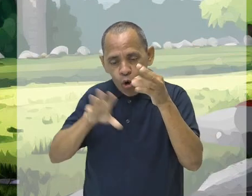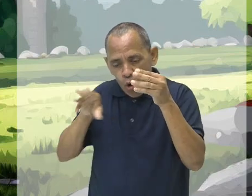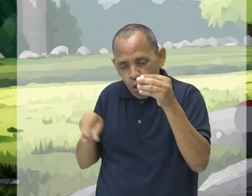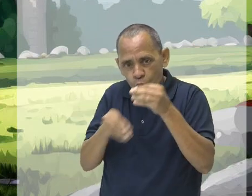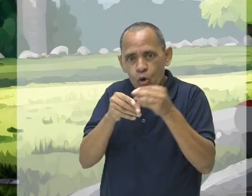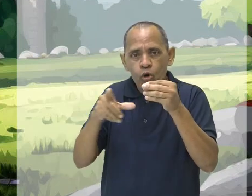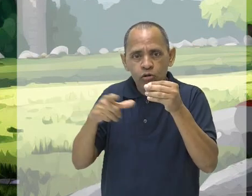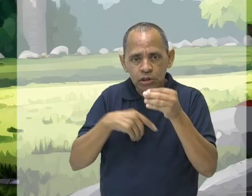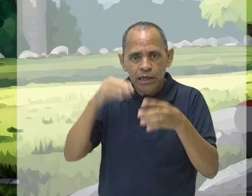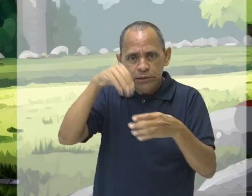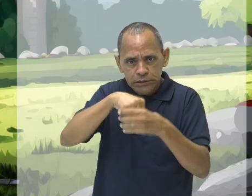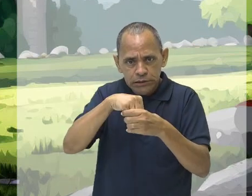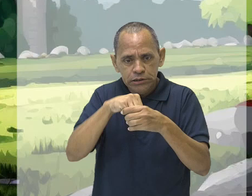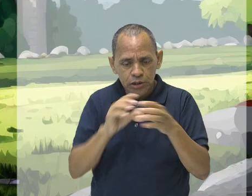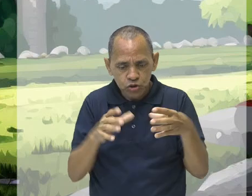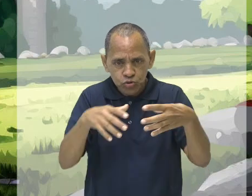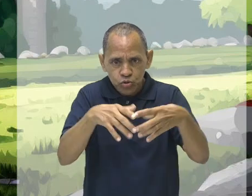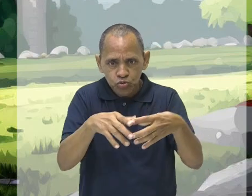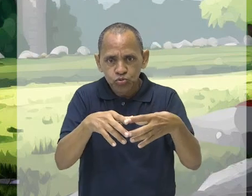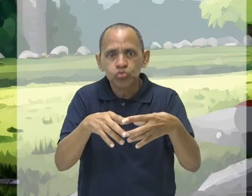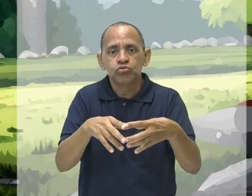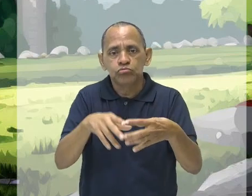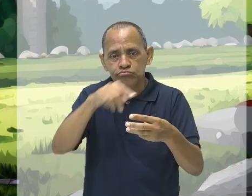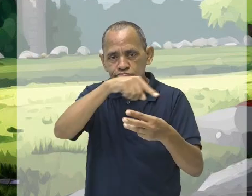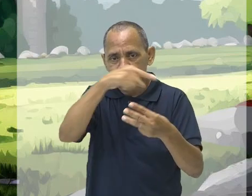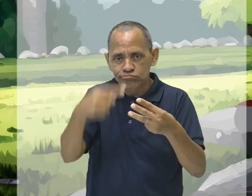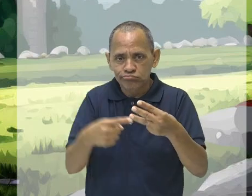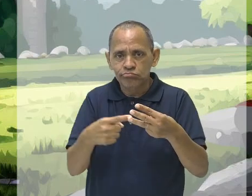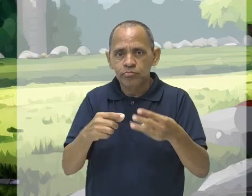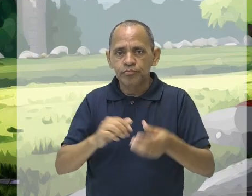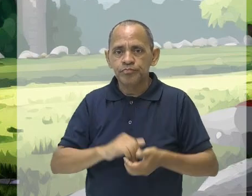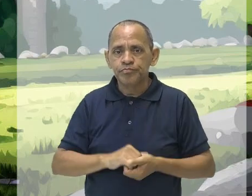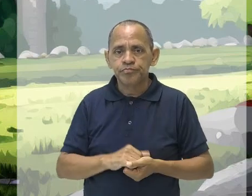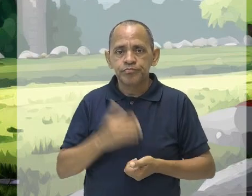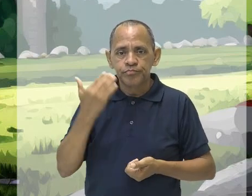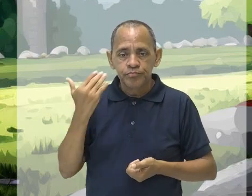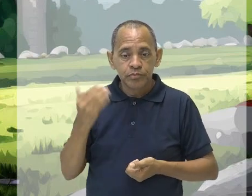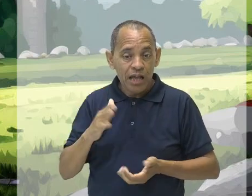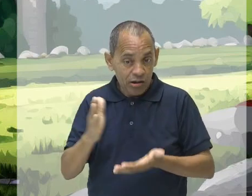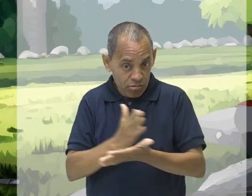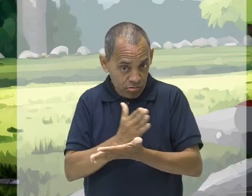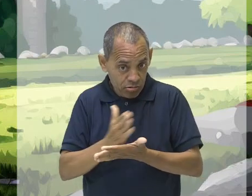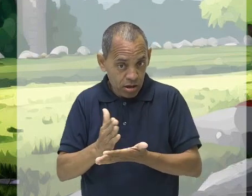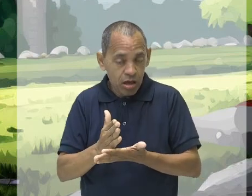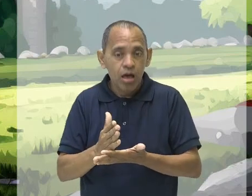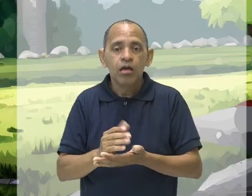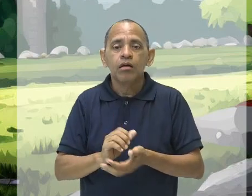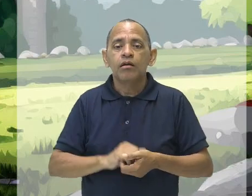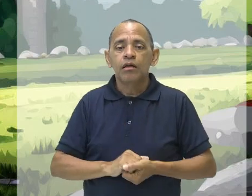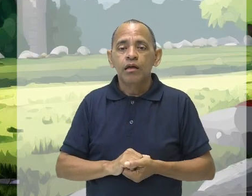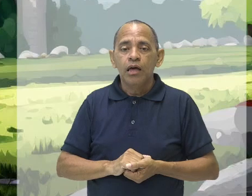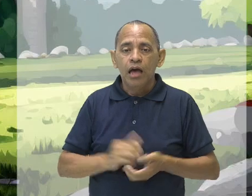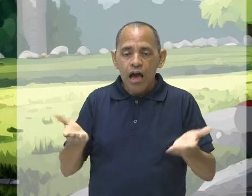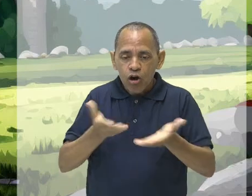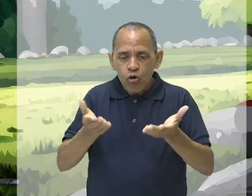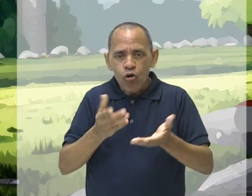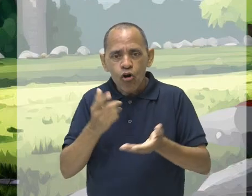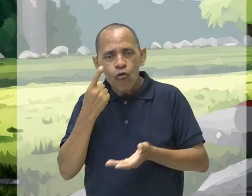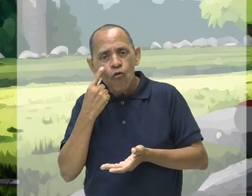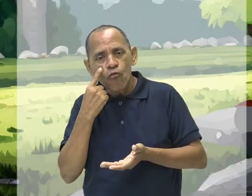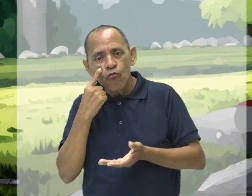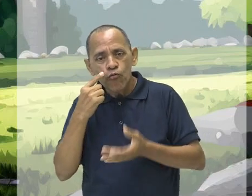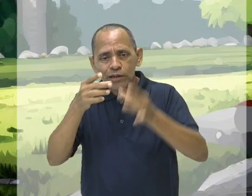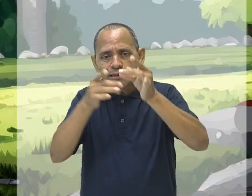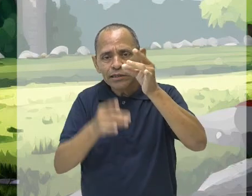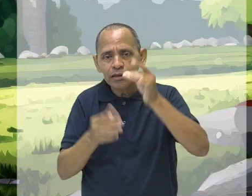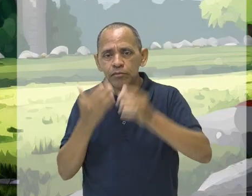o desenvolvimento e a situação final. Nós vamos ver agora, então, detalhadamente aí essa parte, né, da estrutura dos contos.